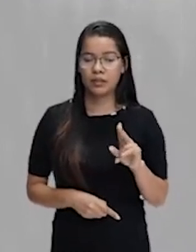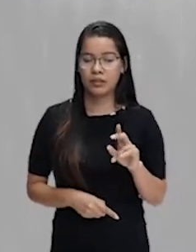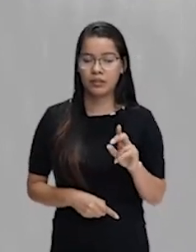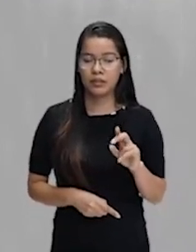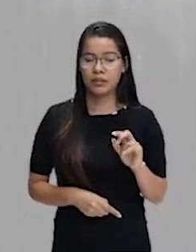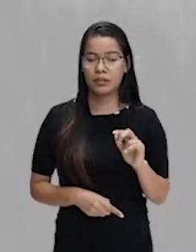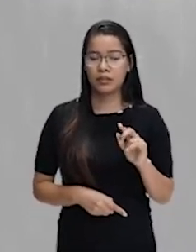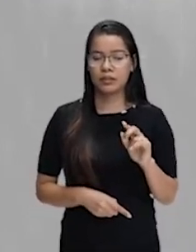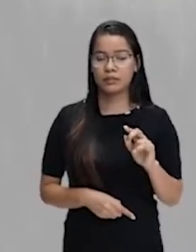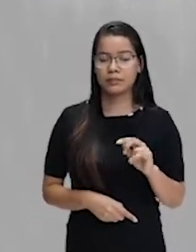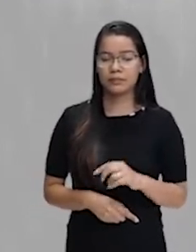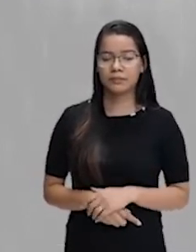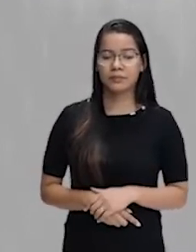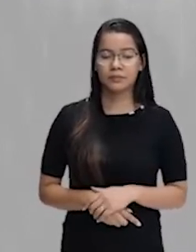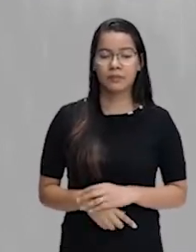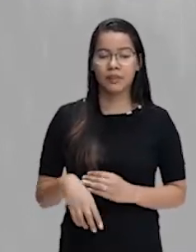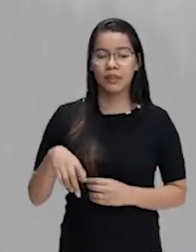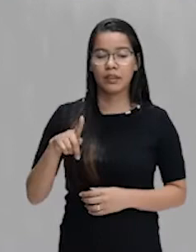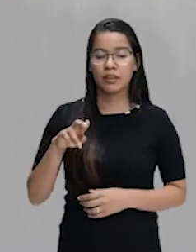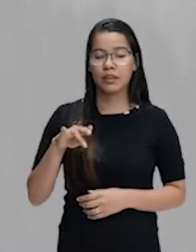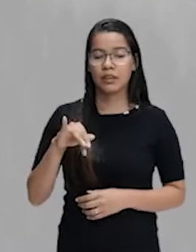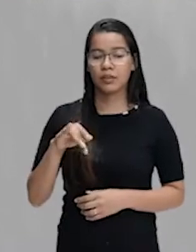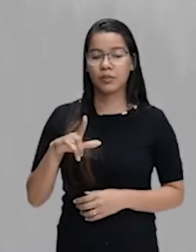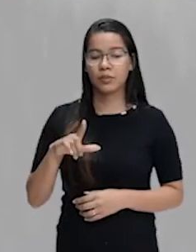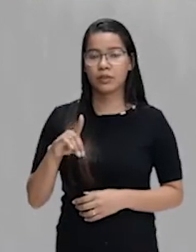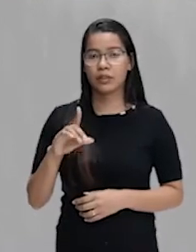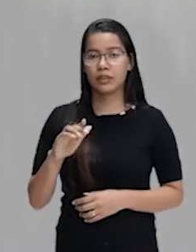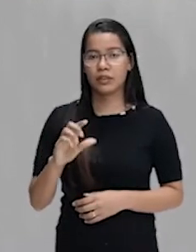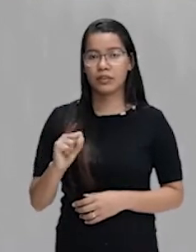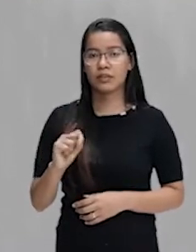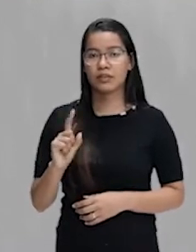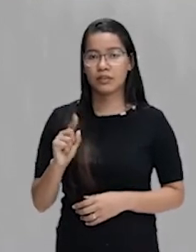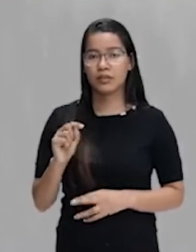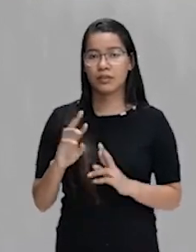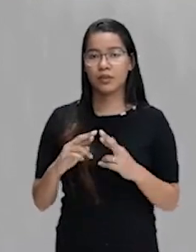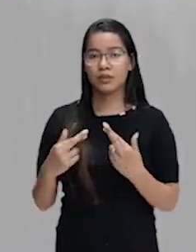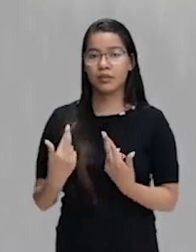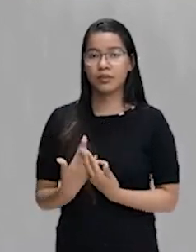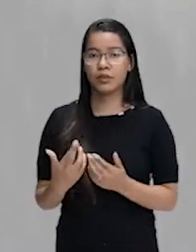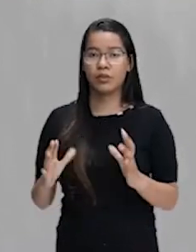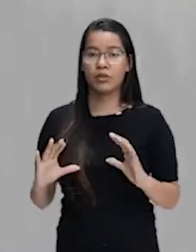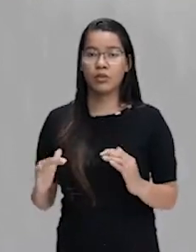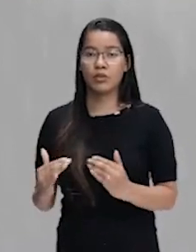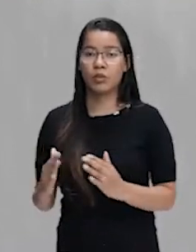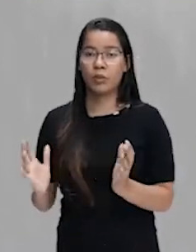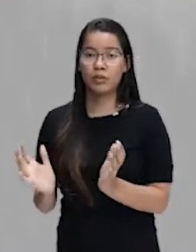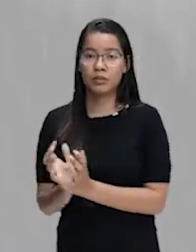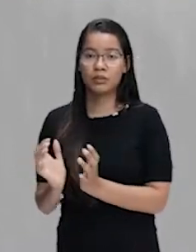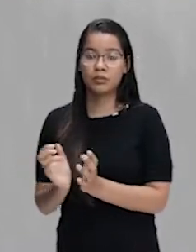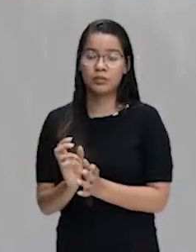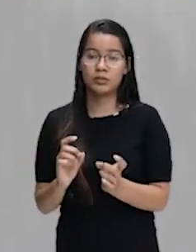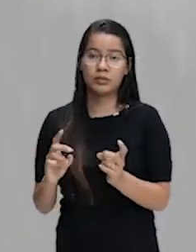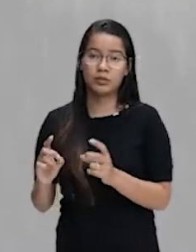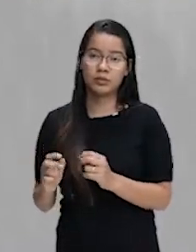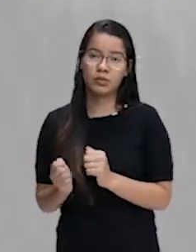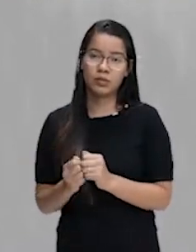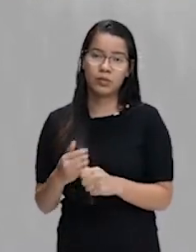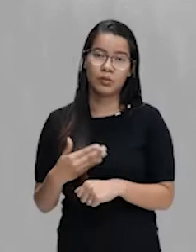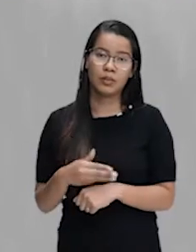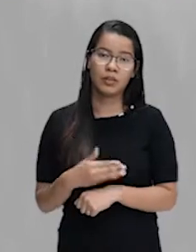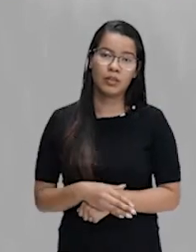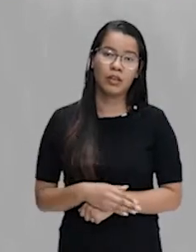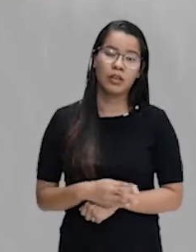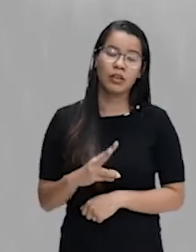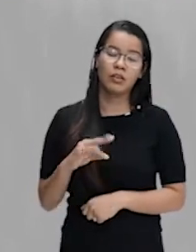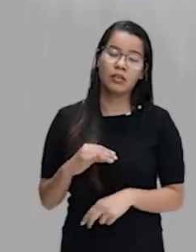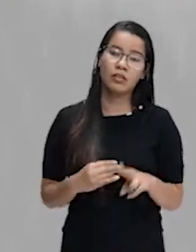As guildas são associações de mercadores, com práticas protecionistas, o protecionismo que vai ser